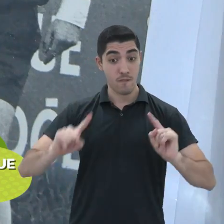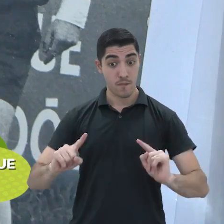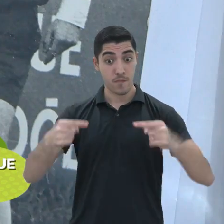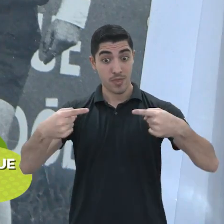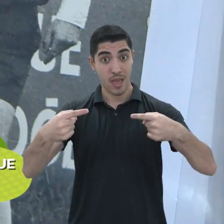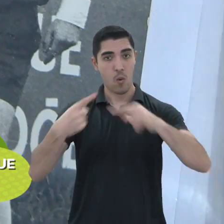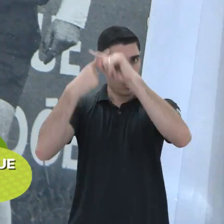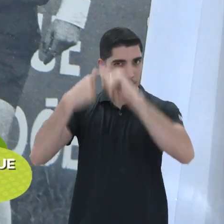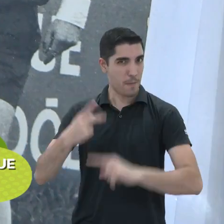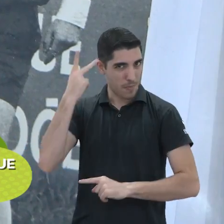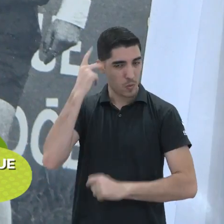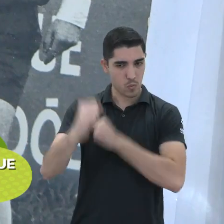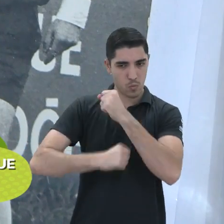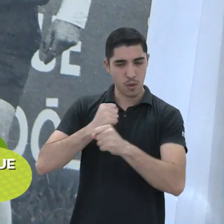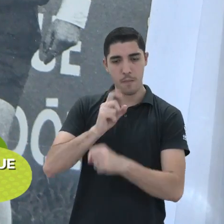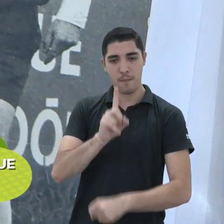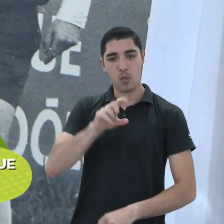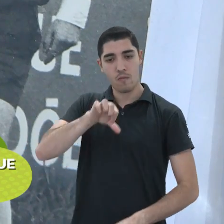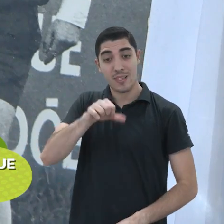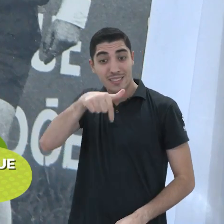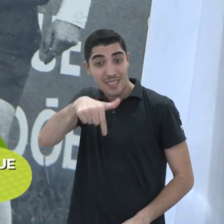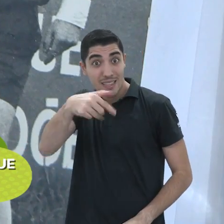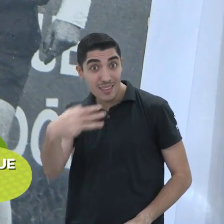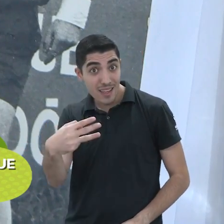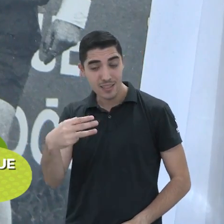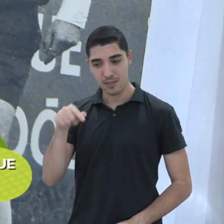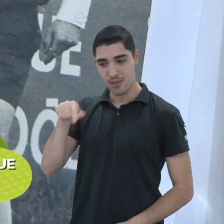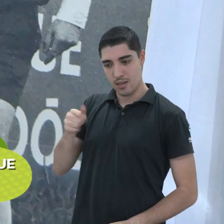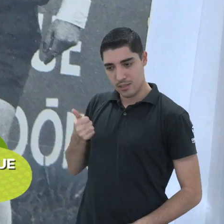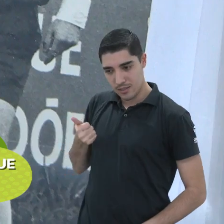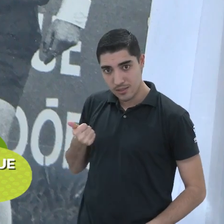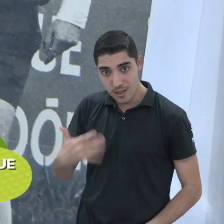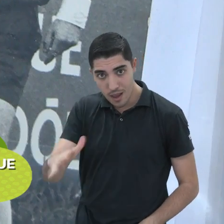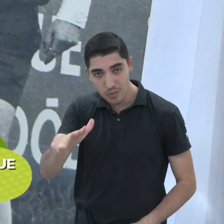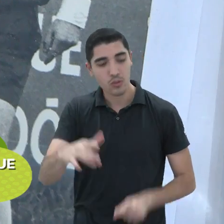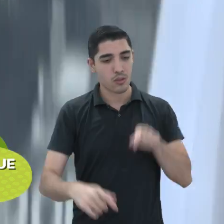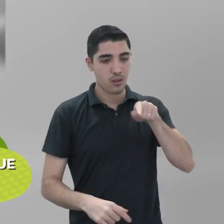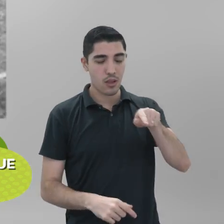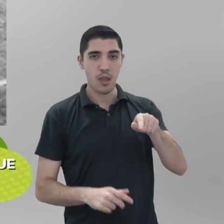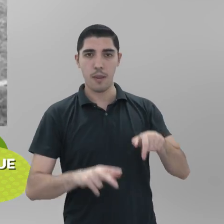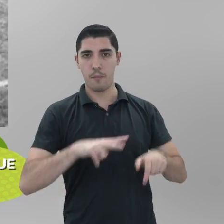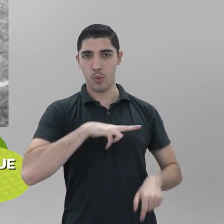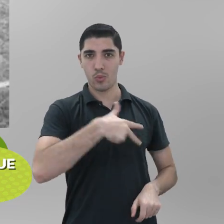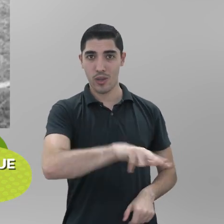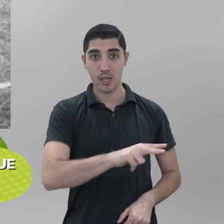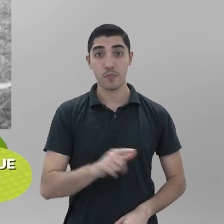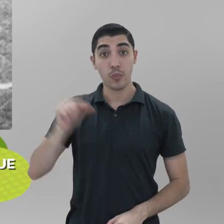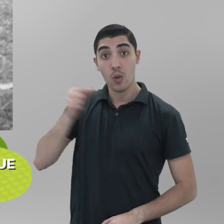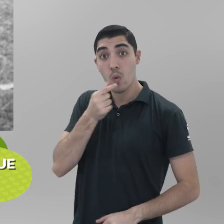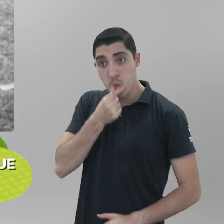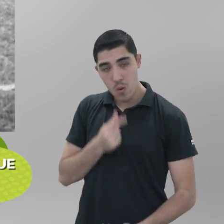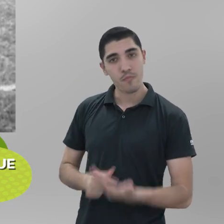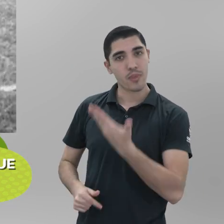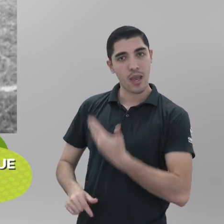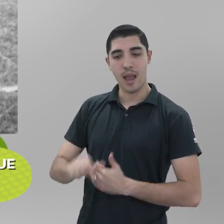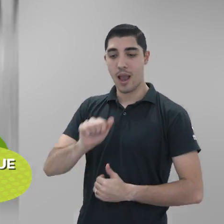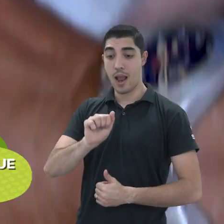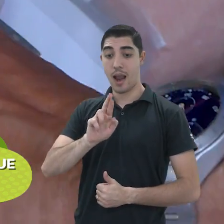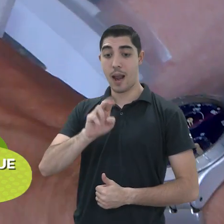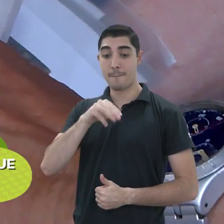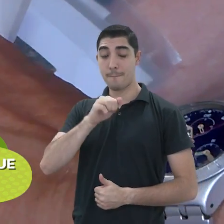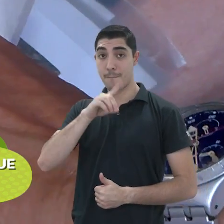final do Campeonato Paulista de 1973 entre Santos e Portuguesa. O árbitro era Armando